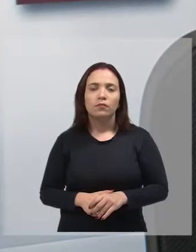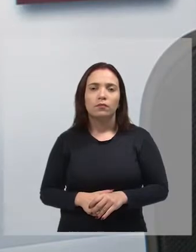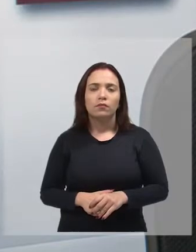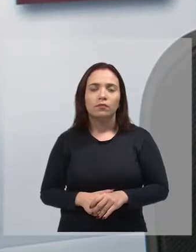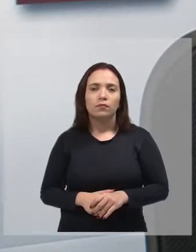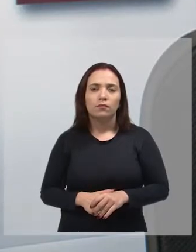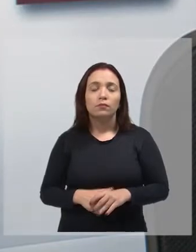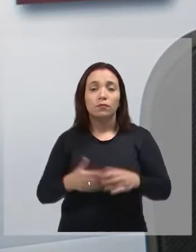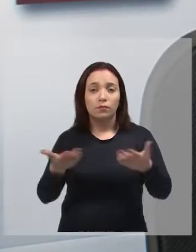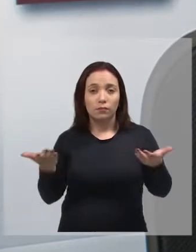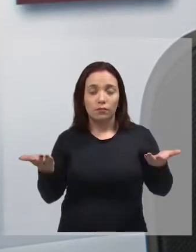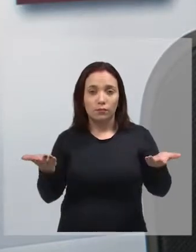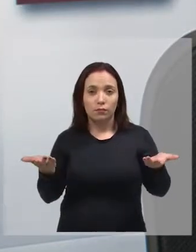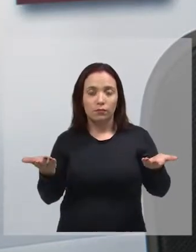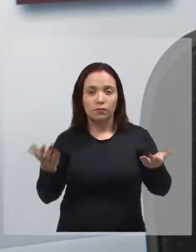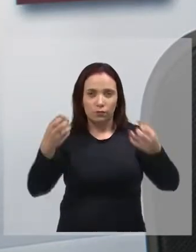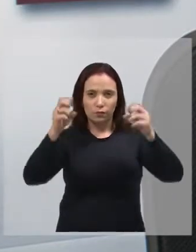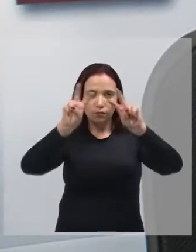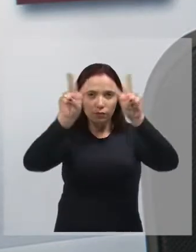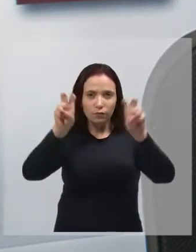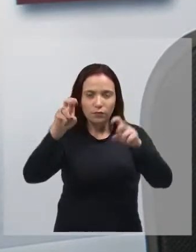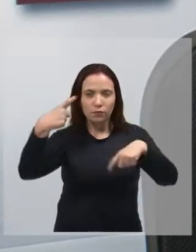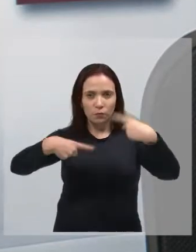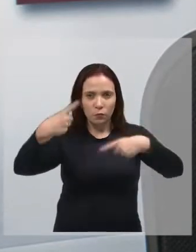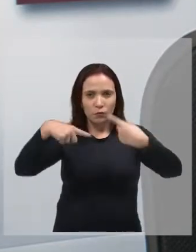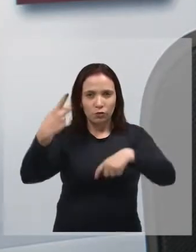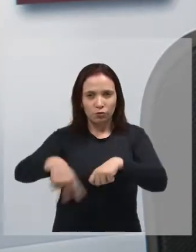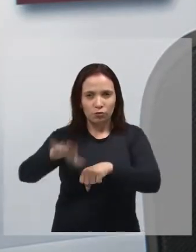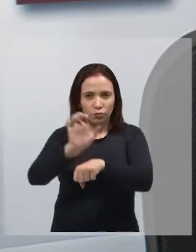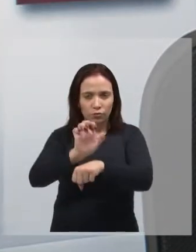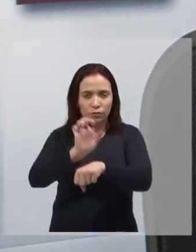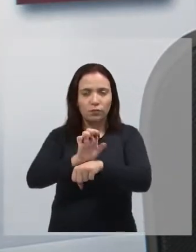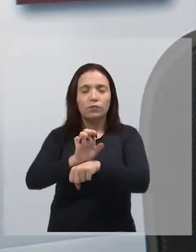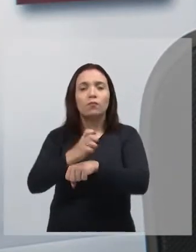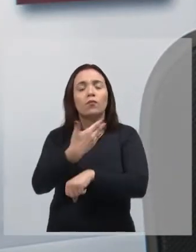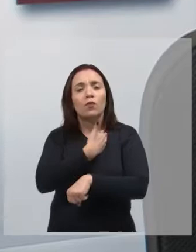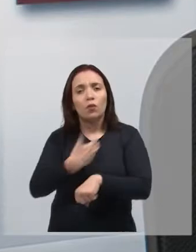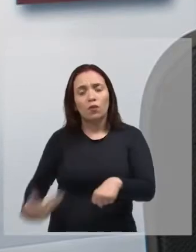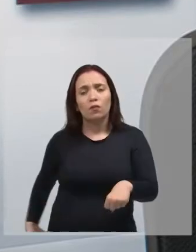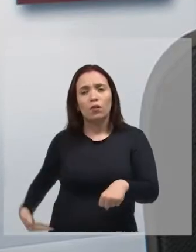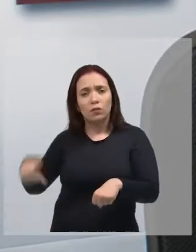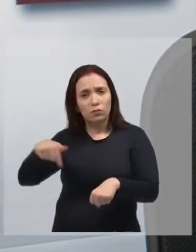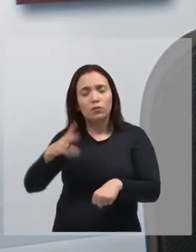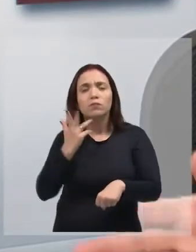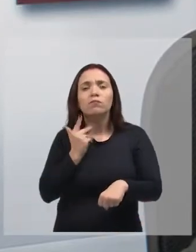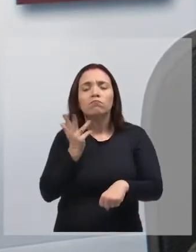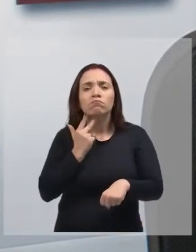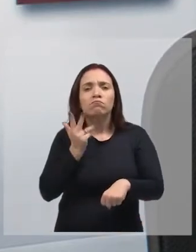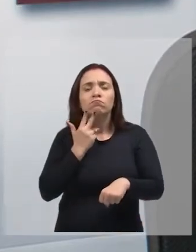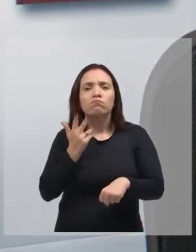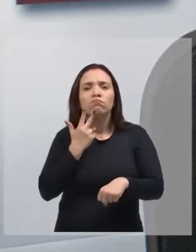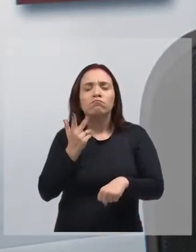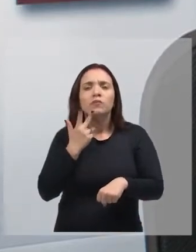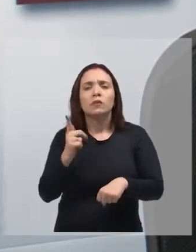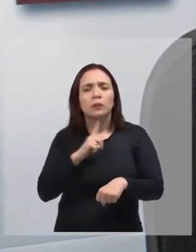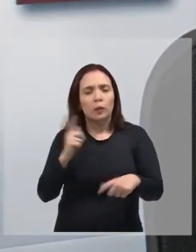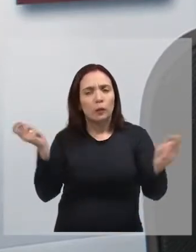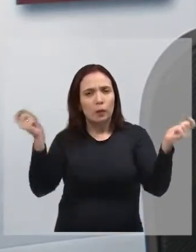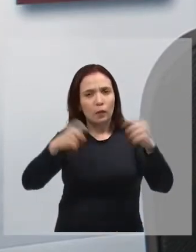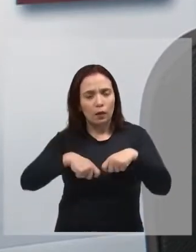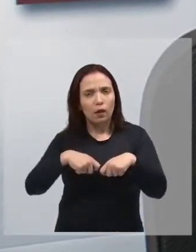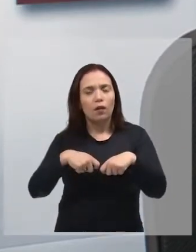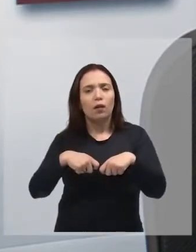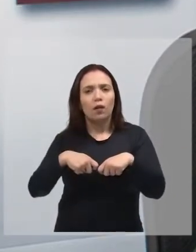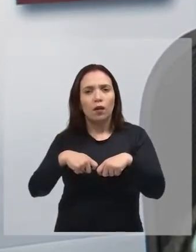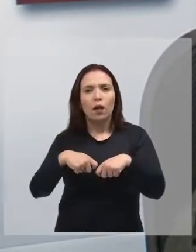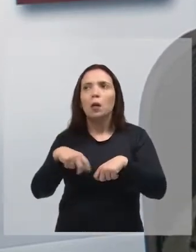nosso debate sobre a política estadual, o governo do Ceará é um dos poucos governos que tem condições de